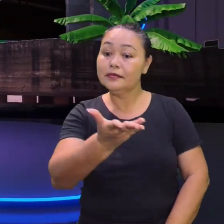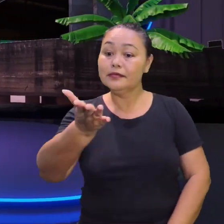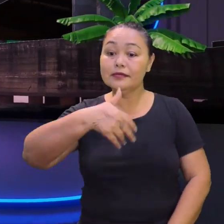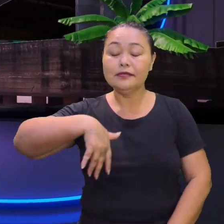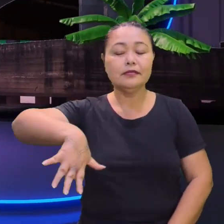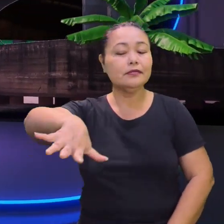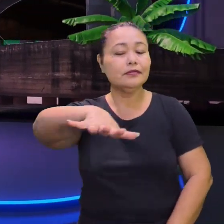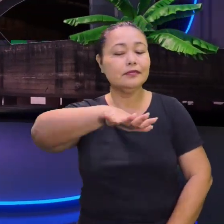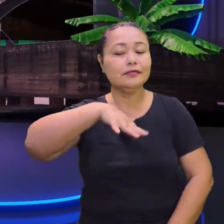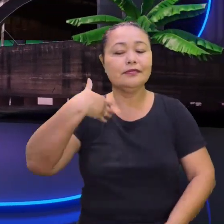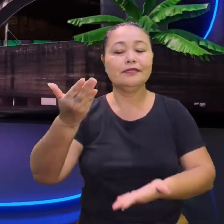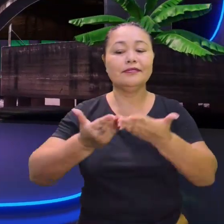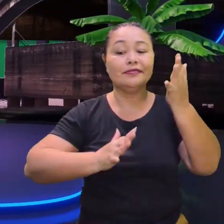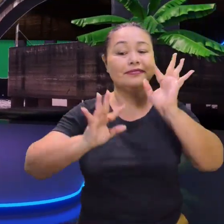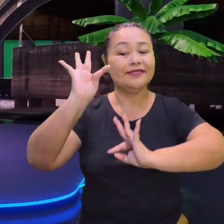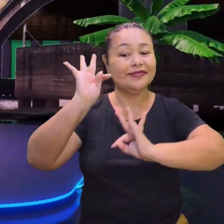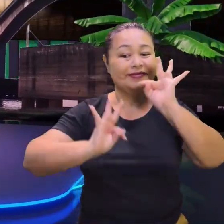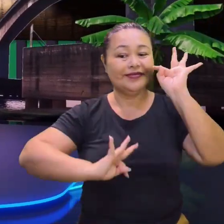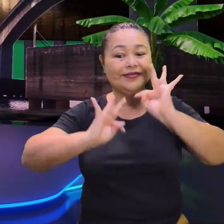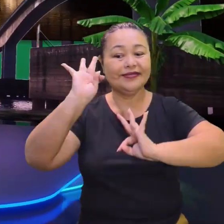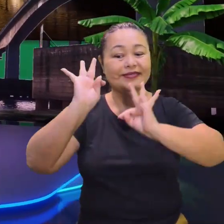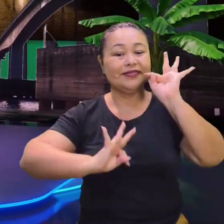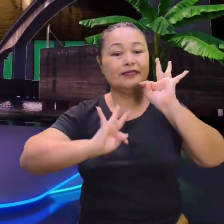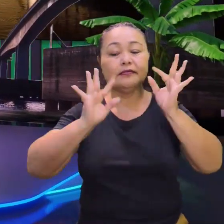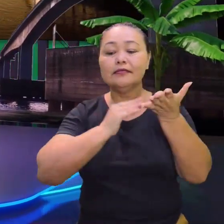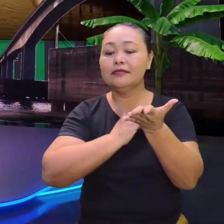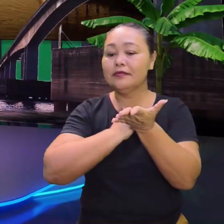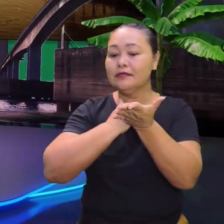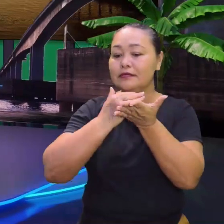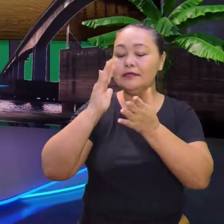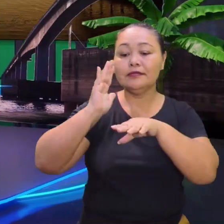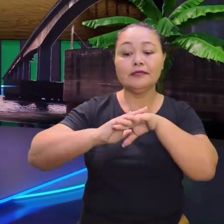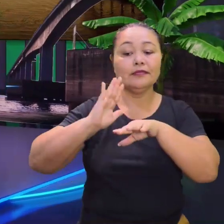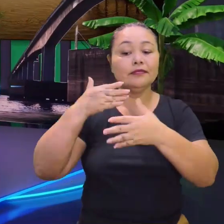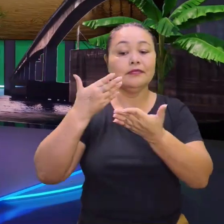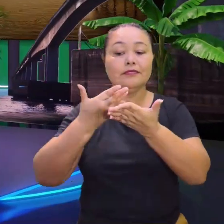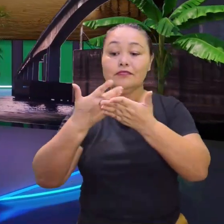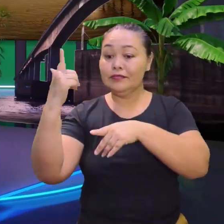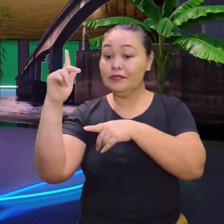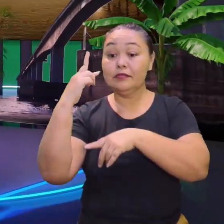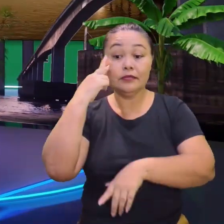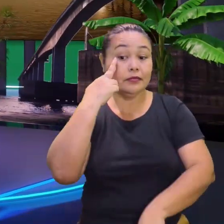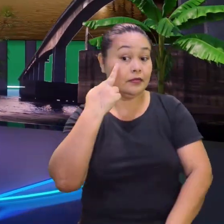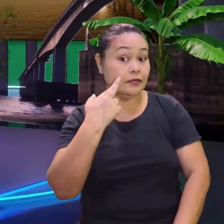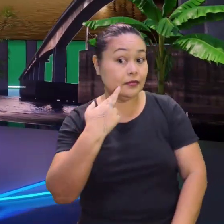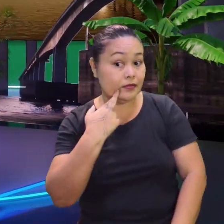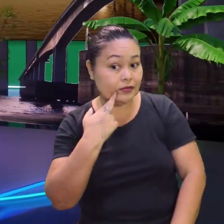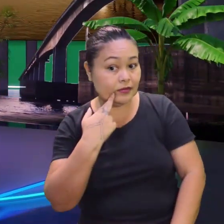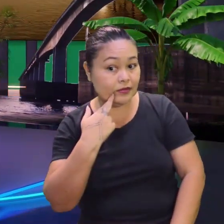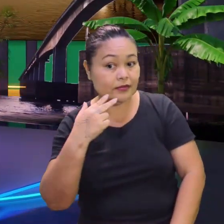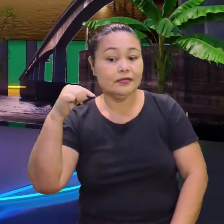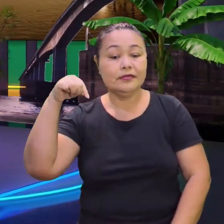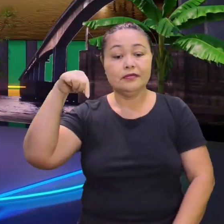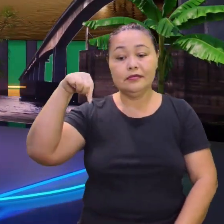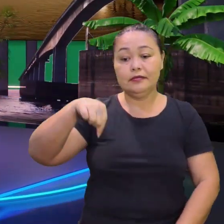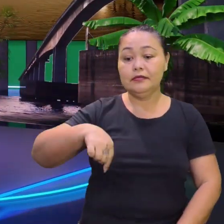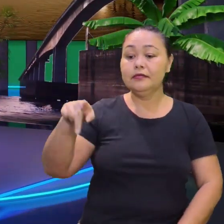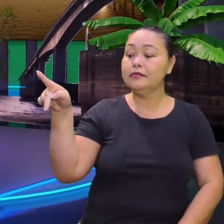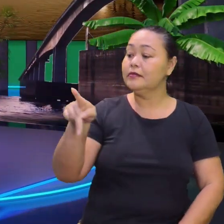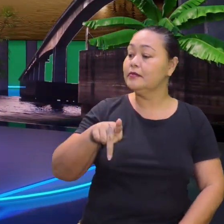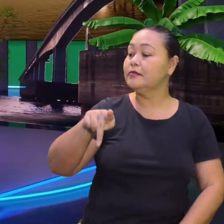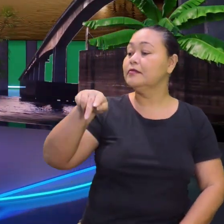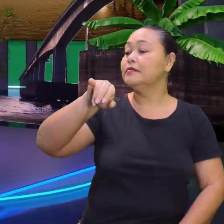E aí, galerinha da Mediação Tecnológica, começando aí mais uma aula de Geografia de Rondônia.